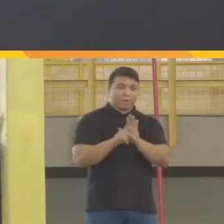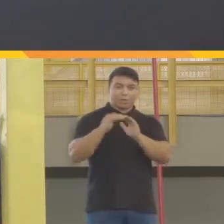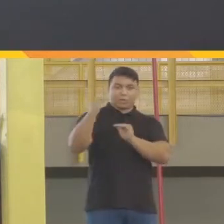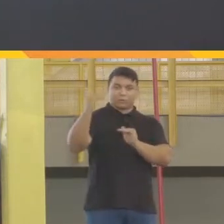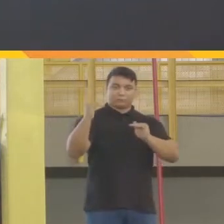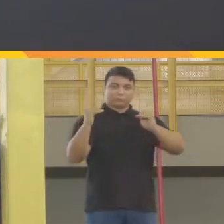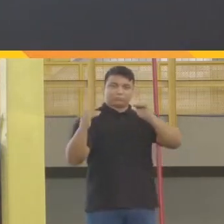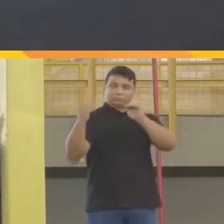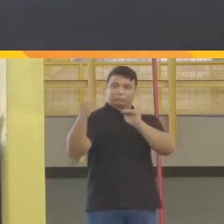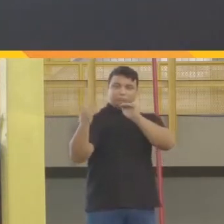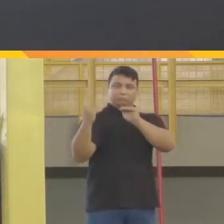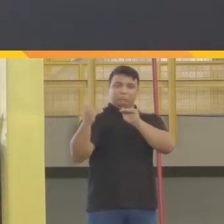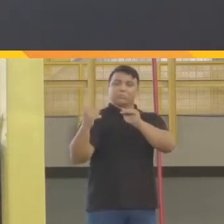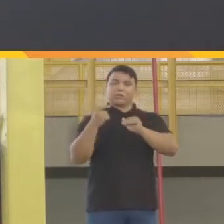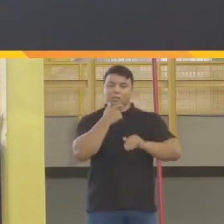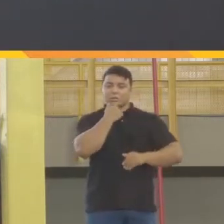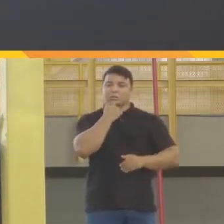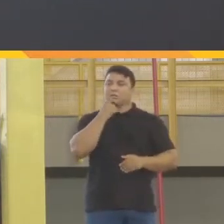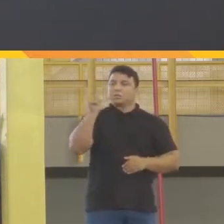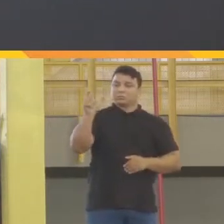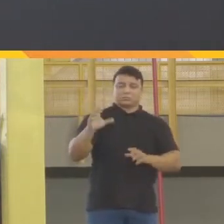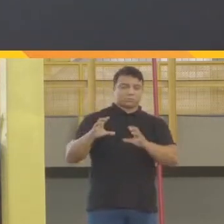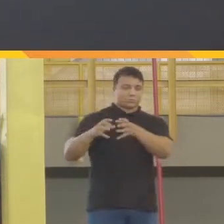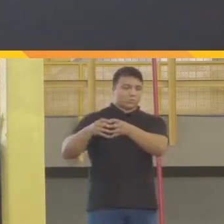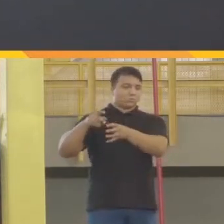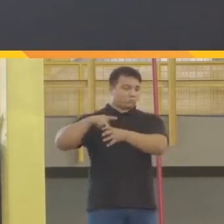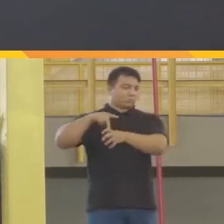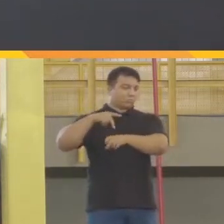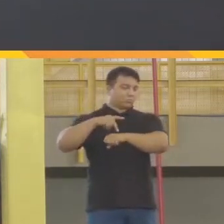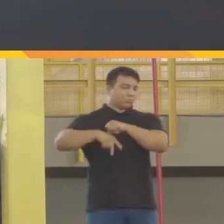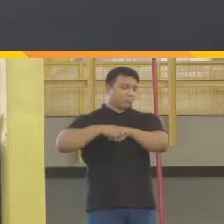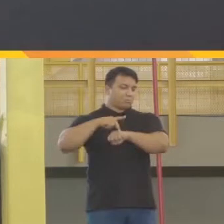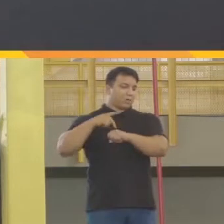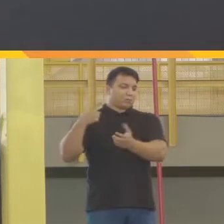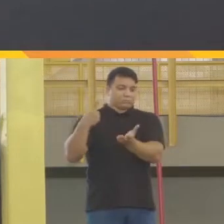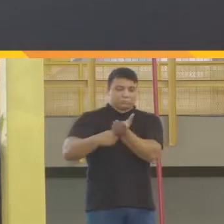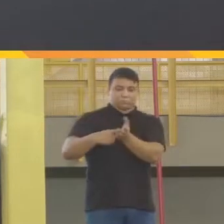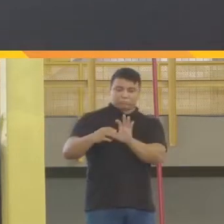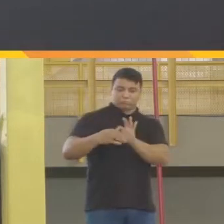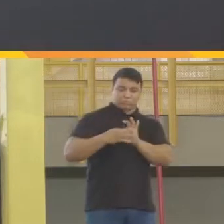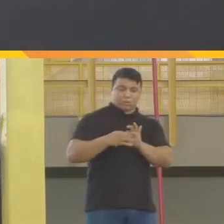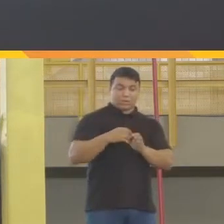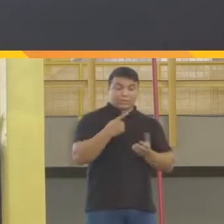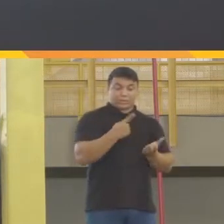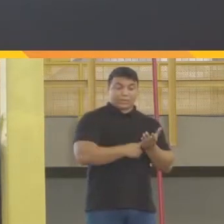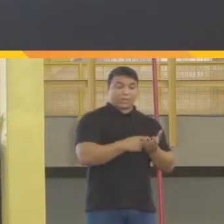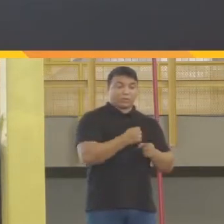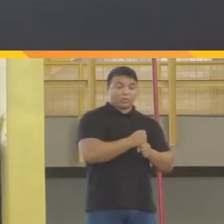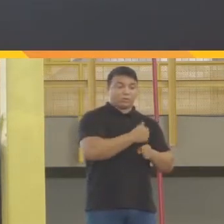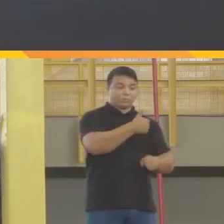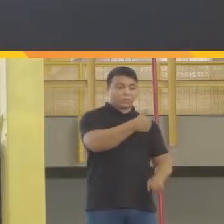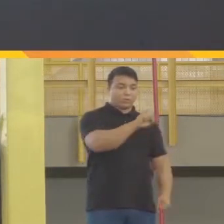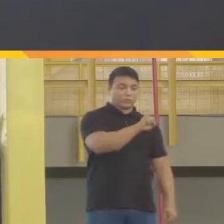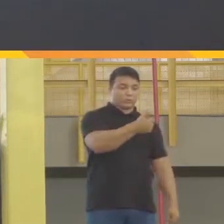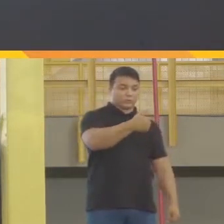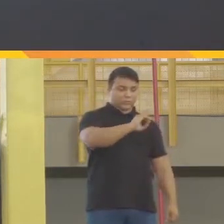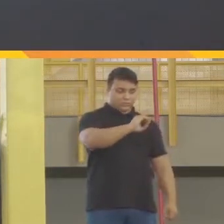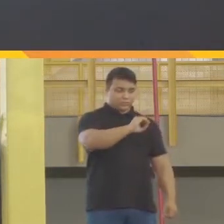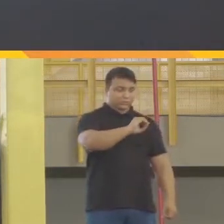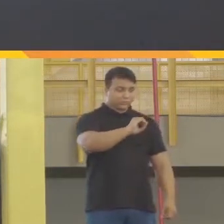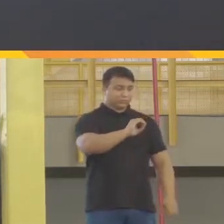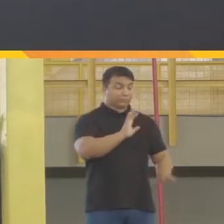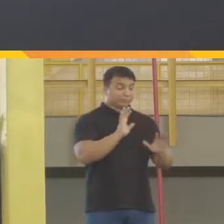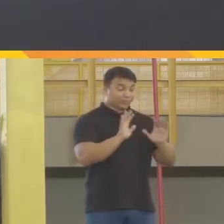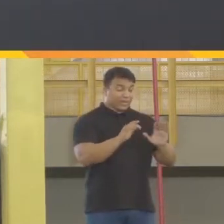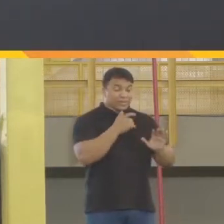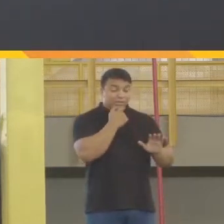nível dos benefícios que os ingleses tinham com os tratados de 1810. Mas, sem dúvida nenhuma, pessoal, aonde